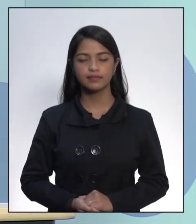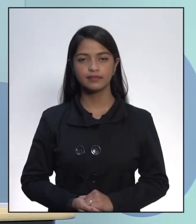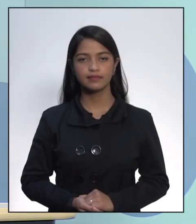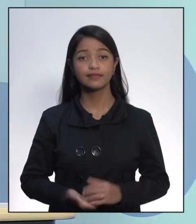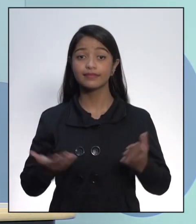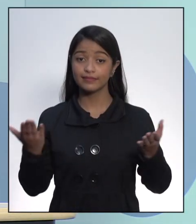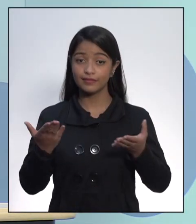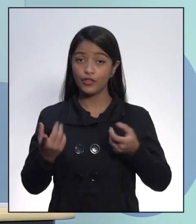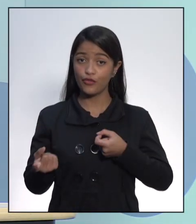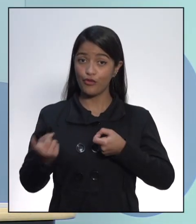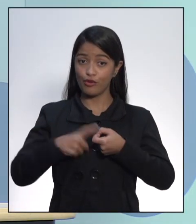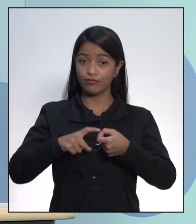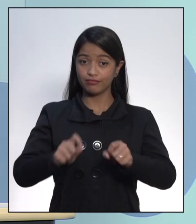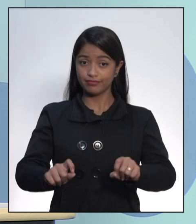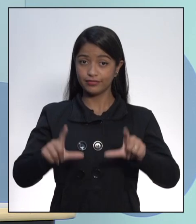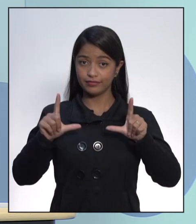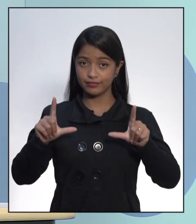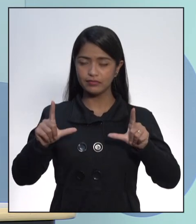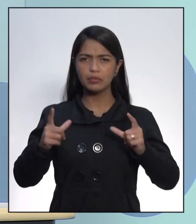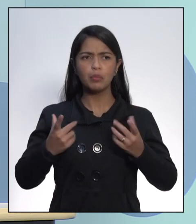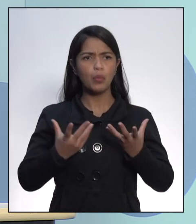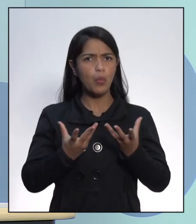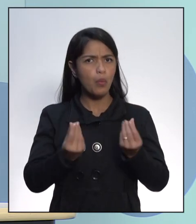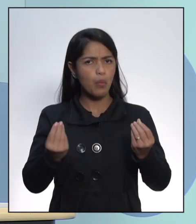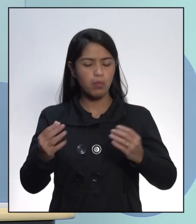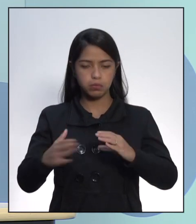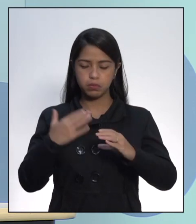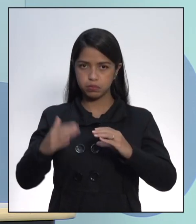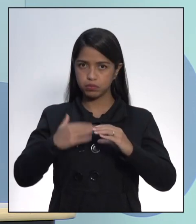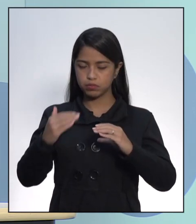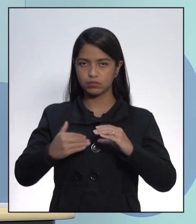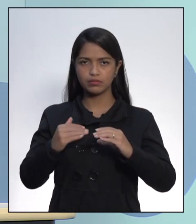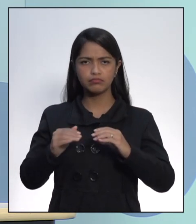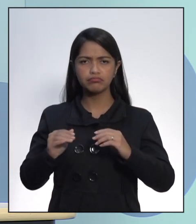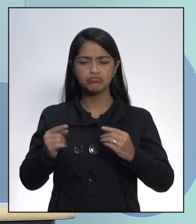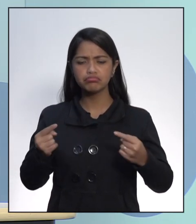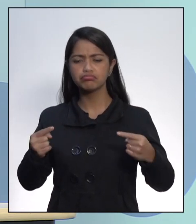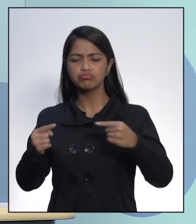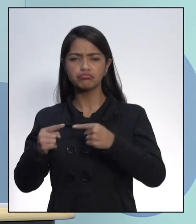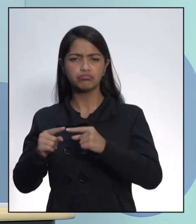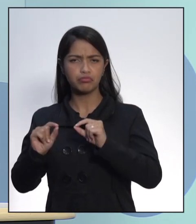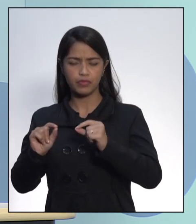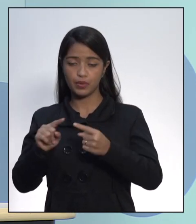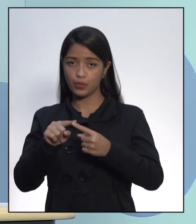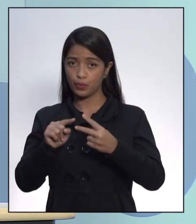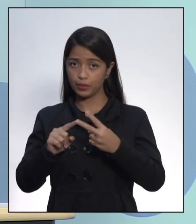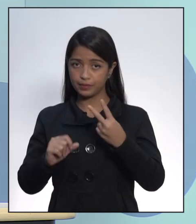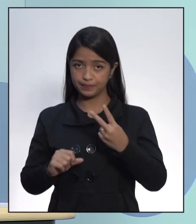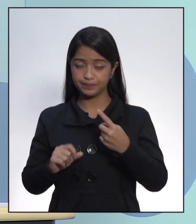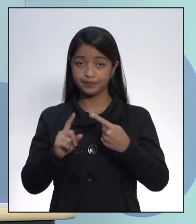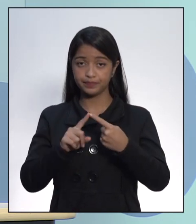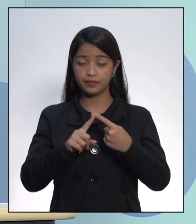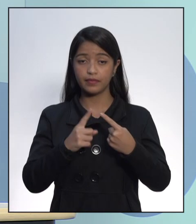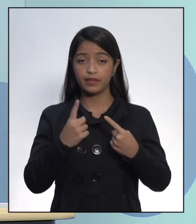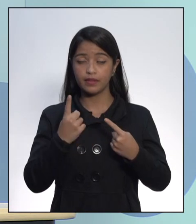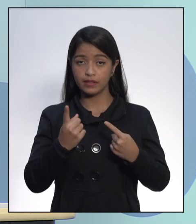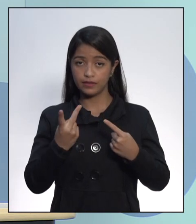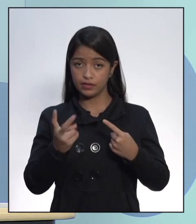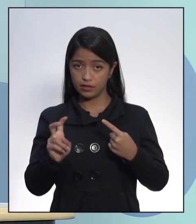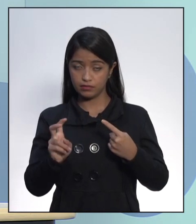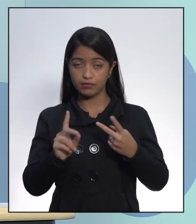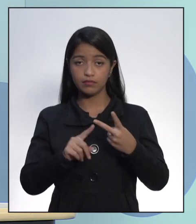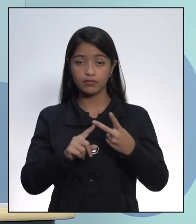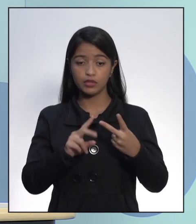Retornamos aqui. Muitos comentários aqui, Rafa, relacionado a duas respostas, 125